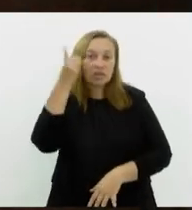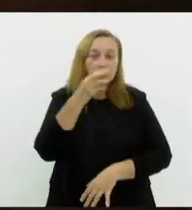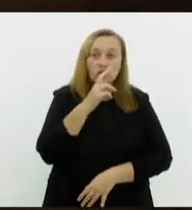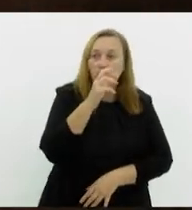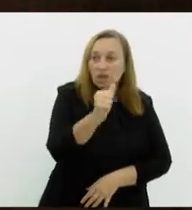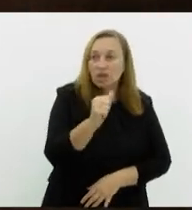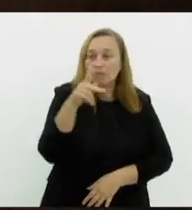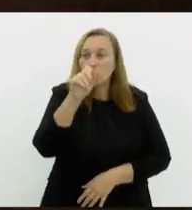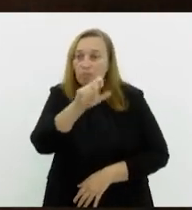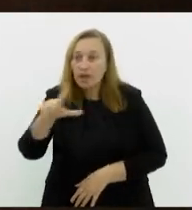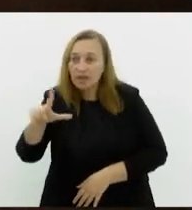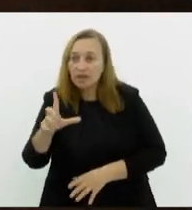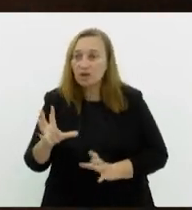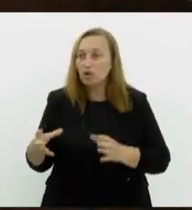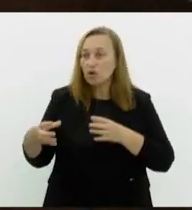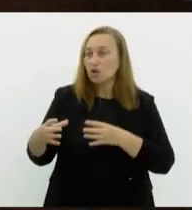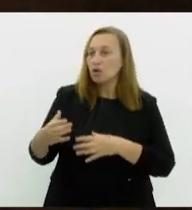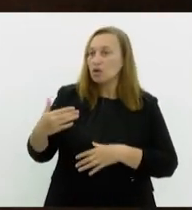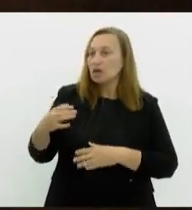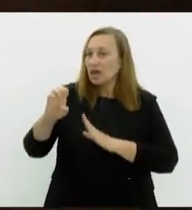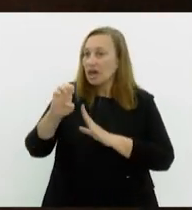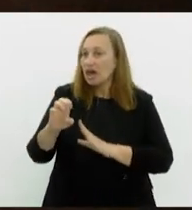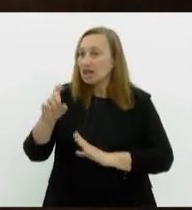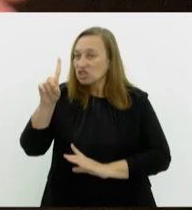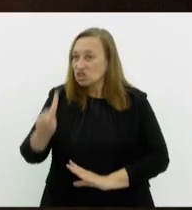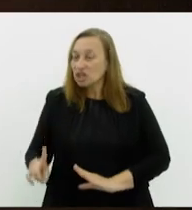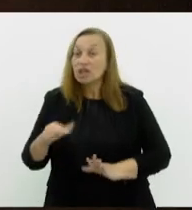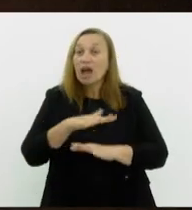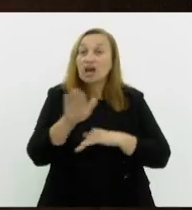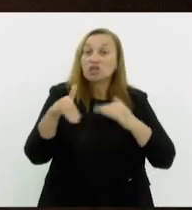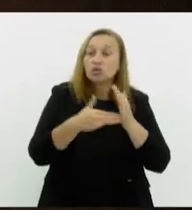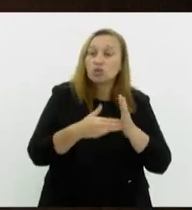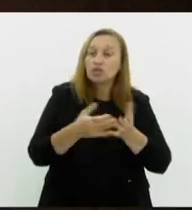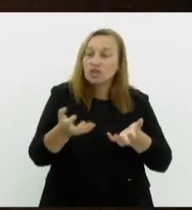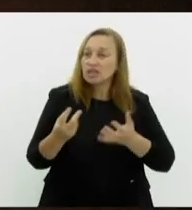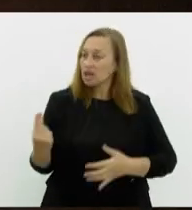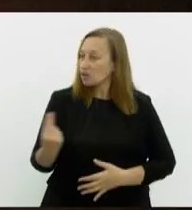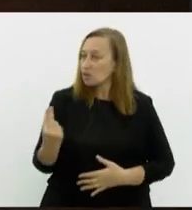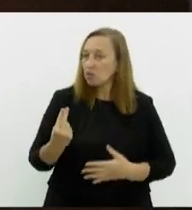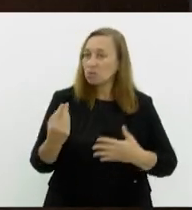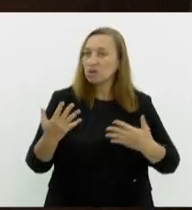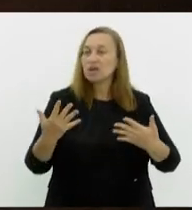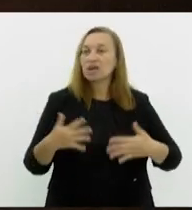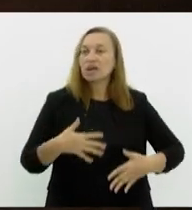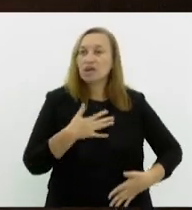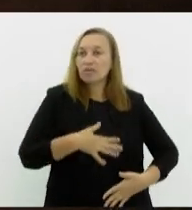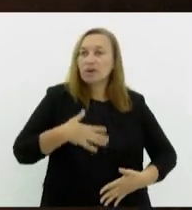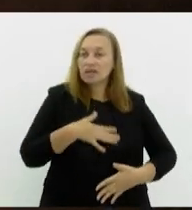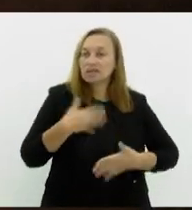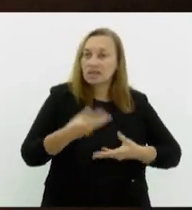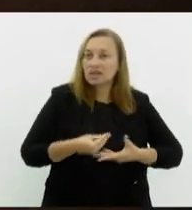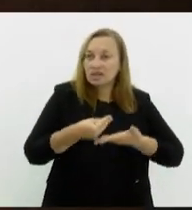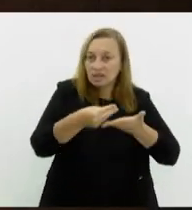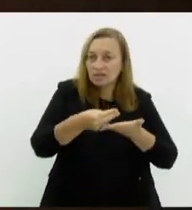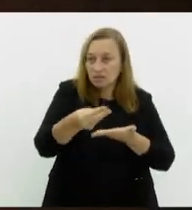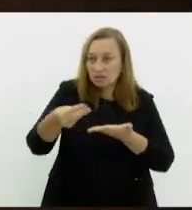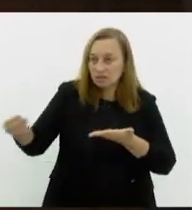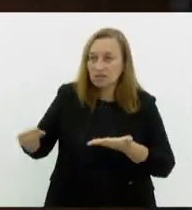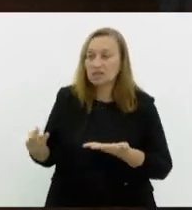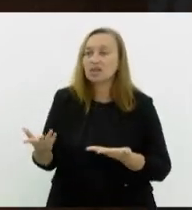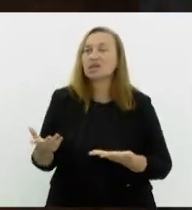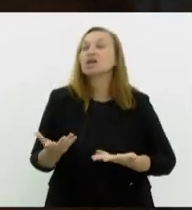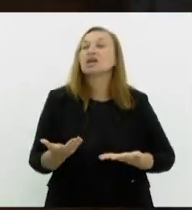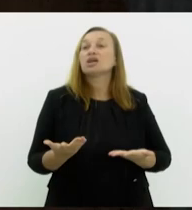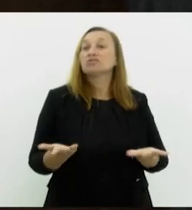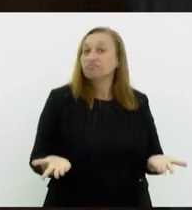Paul Bell, a bancada da direita toda e a todos aqui que quiser a coautoria, é um enorme prazer estar com vocês, como o Rodrigo. E é